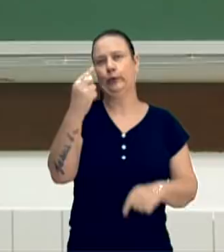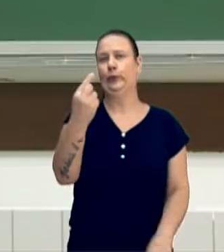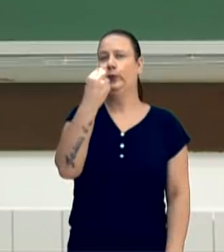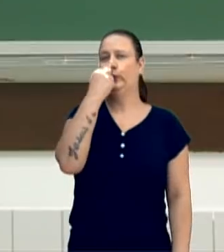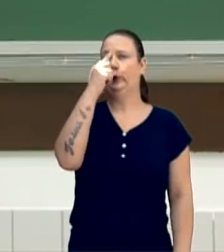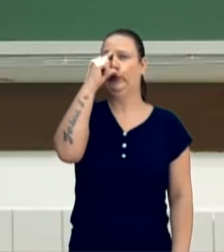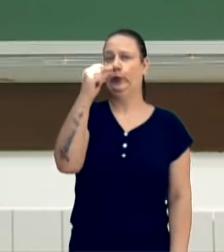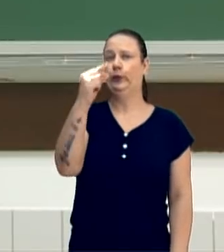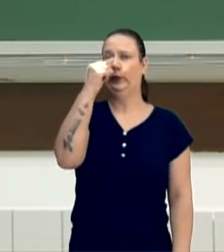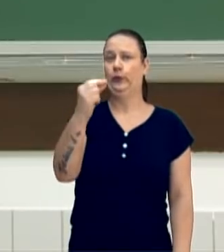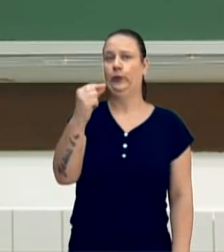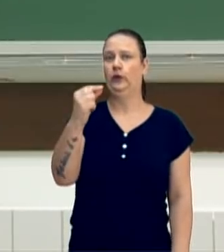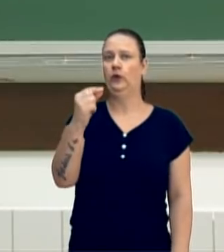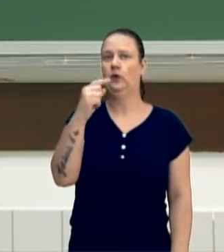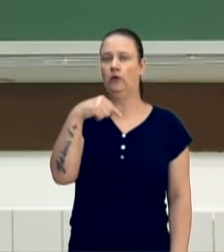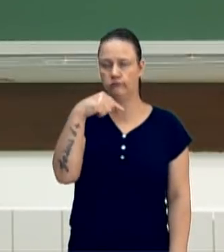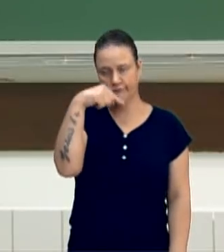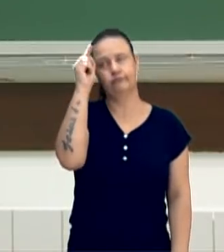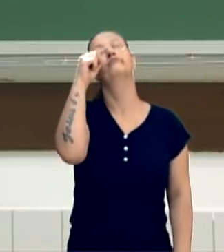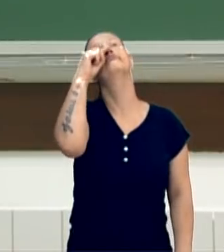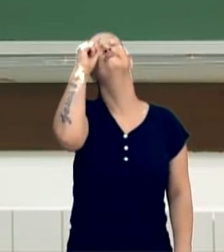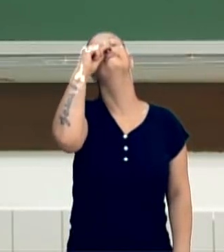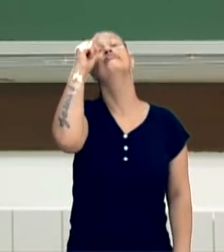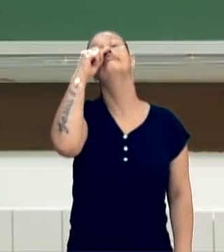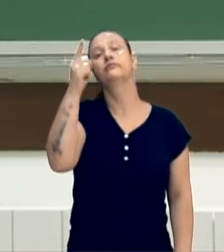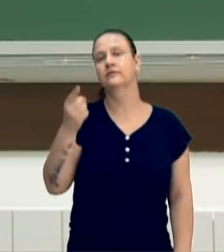pontudo ou arrebitado.